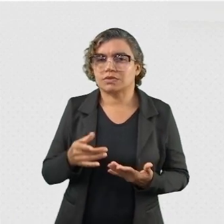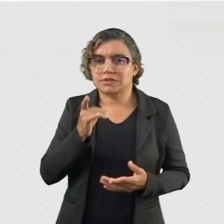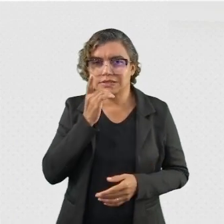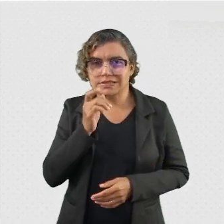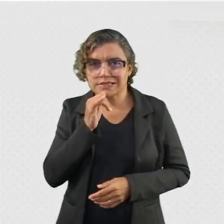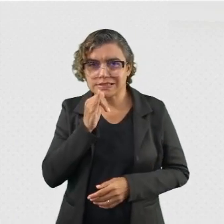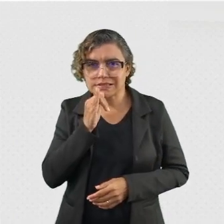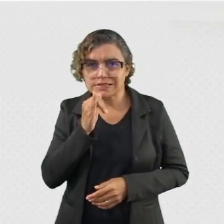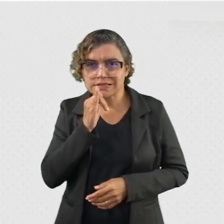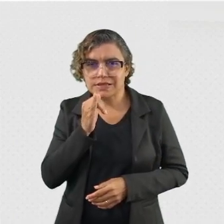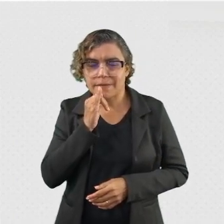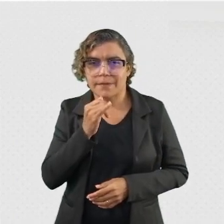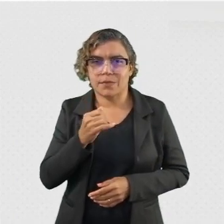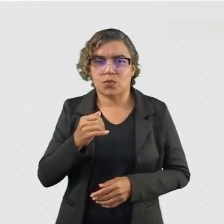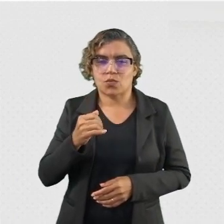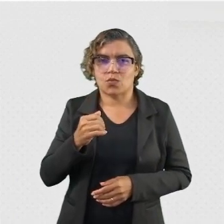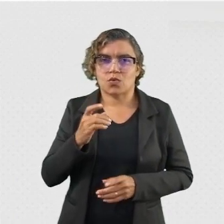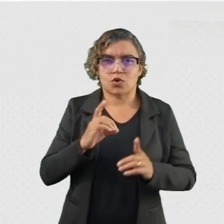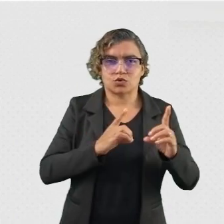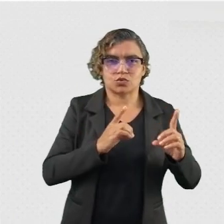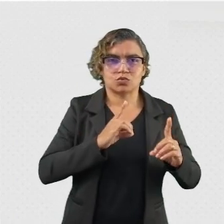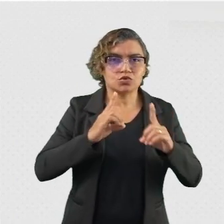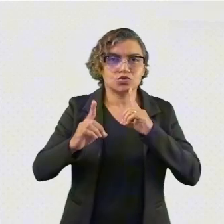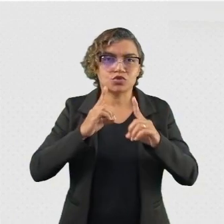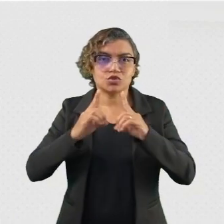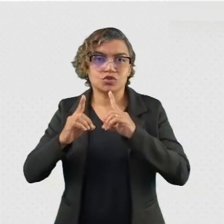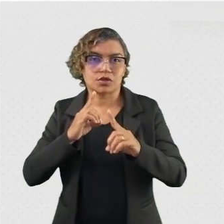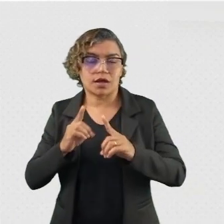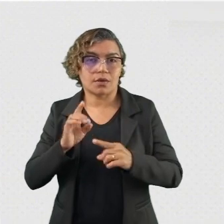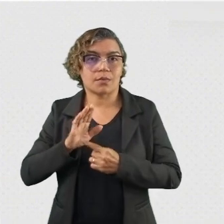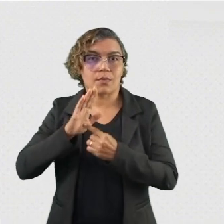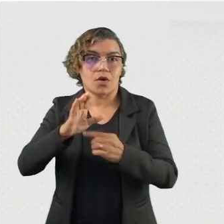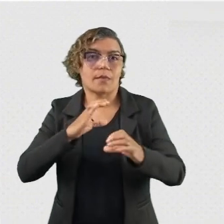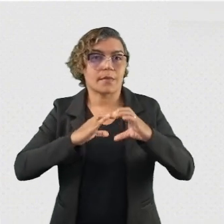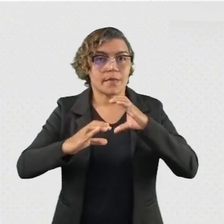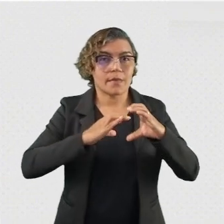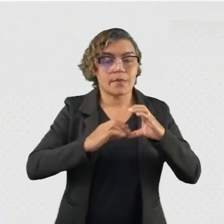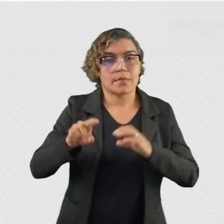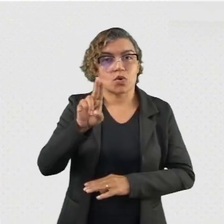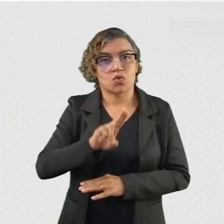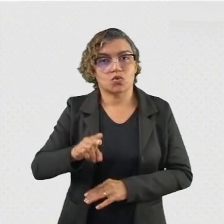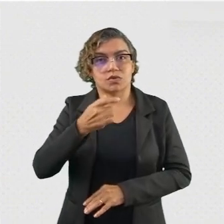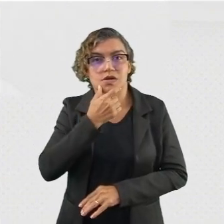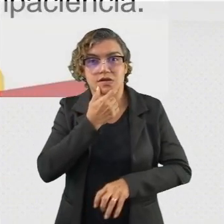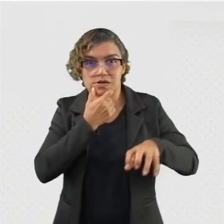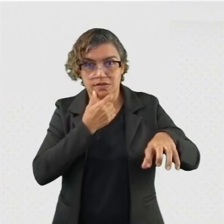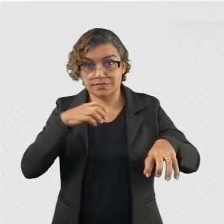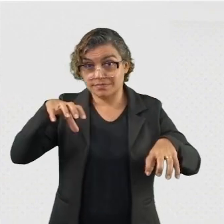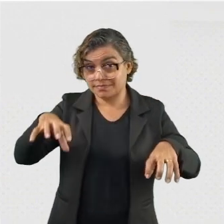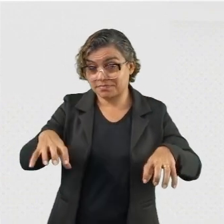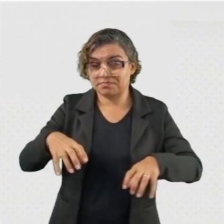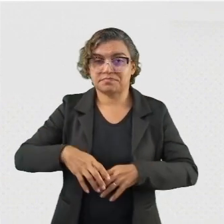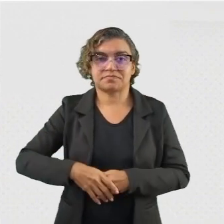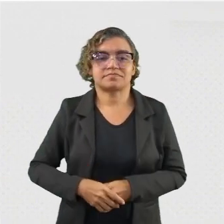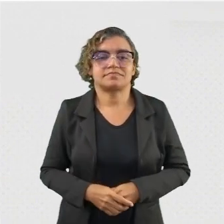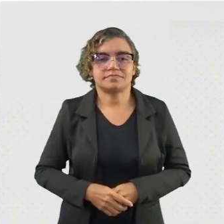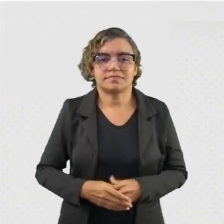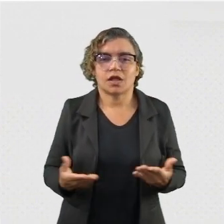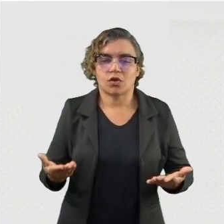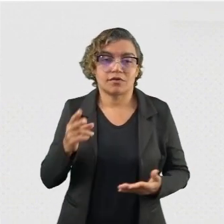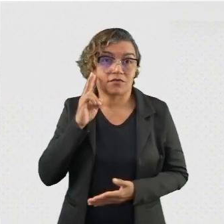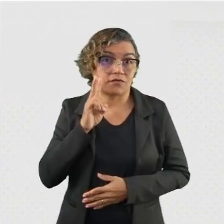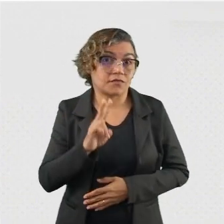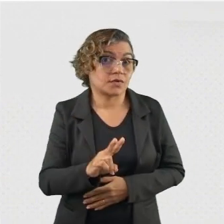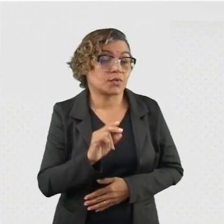e seu colega revela sobre a comunicação entre falantes do inglês britânico e do inglês americano? Vamos olhar